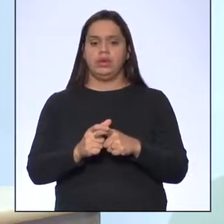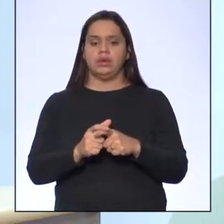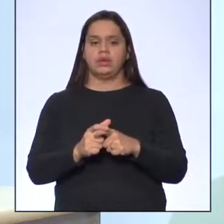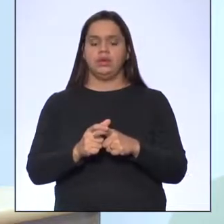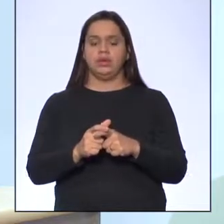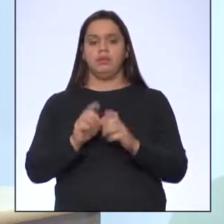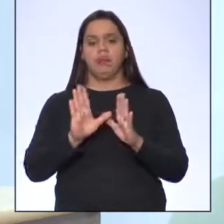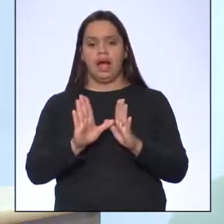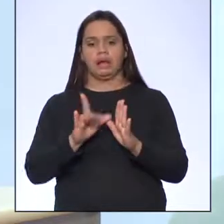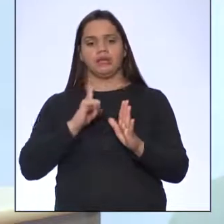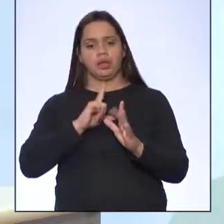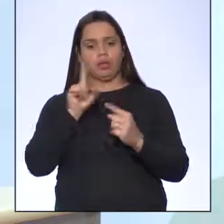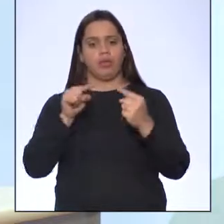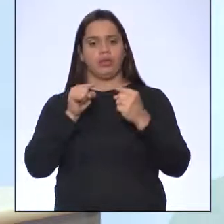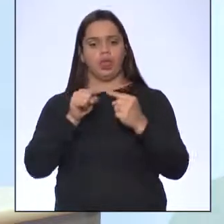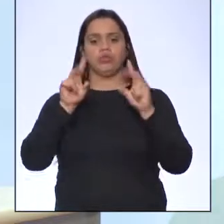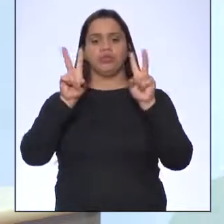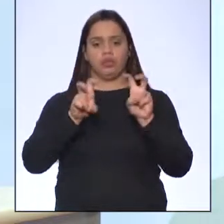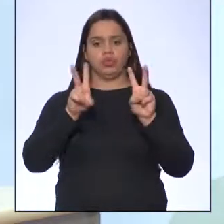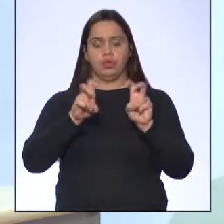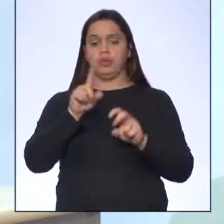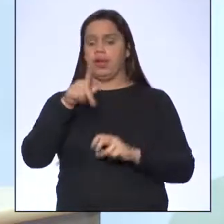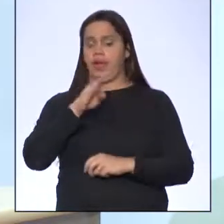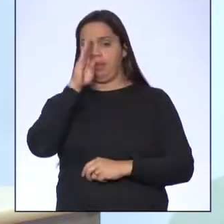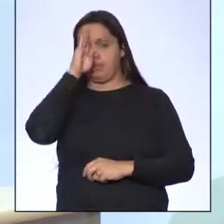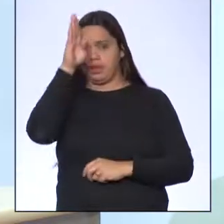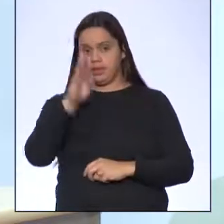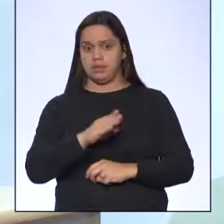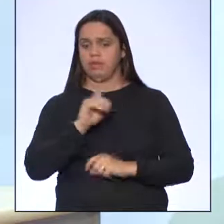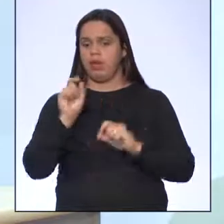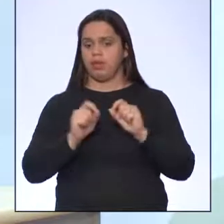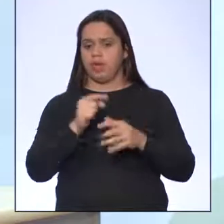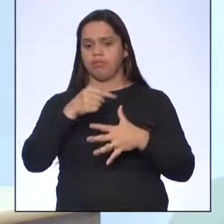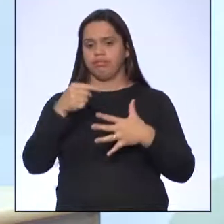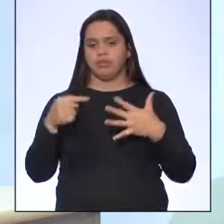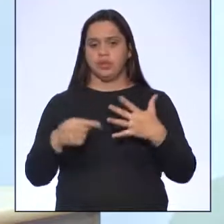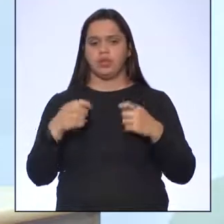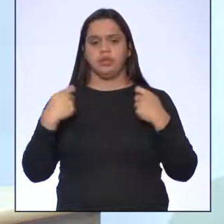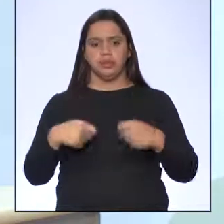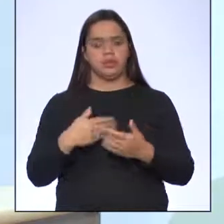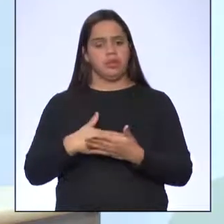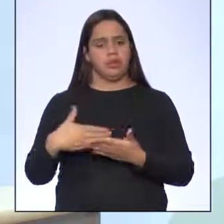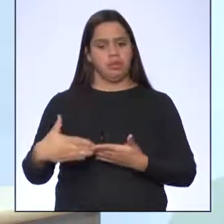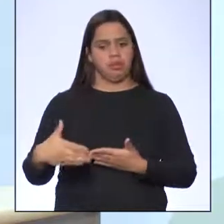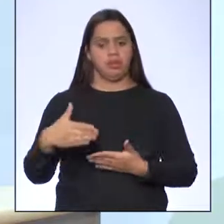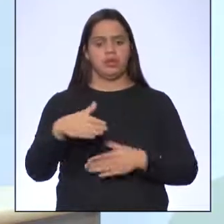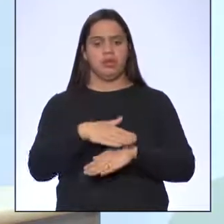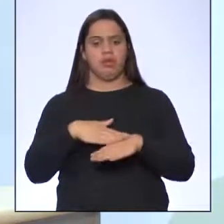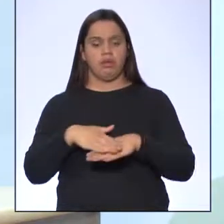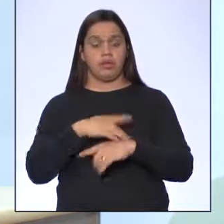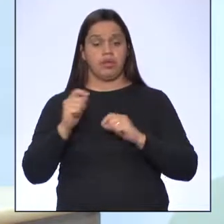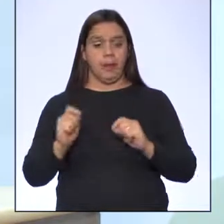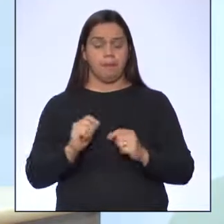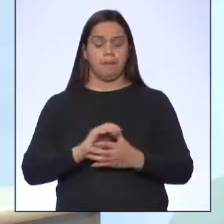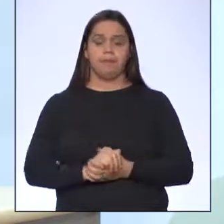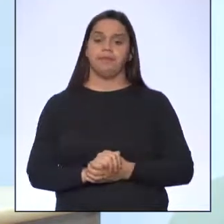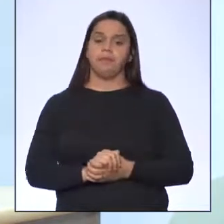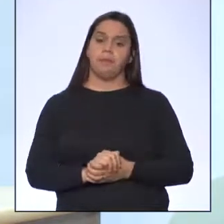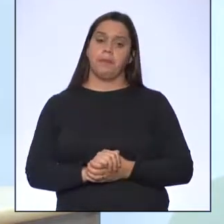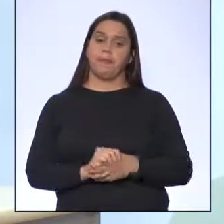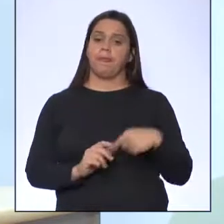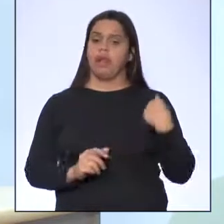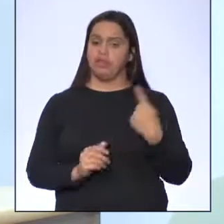né? Então, essas são as nossas principais considerações nesse início de conversa. A gente trouxe para vocês